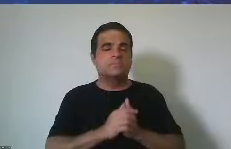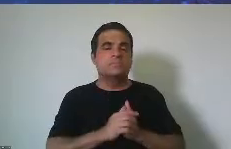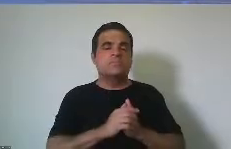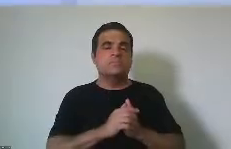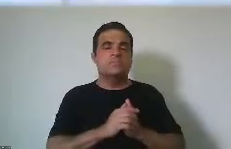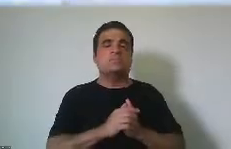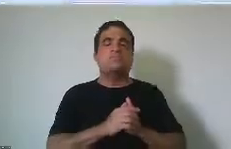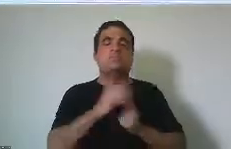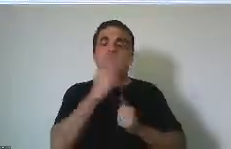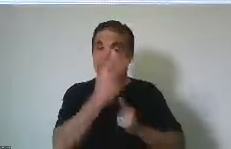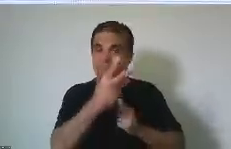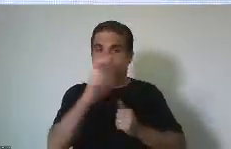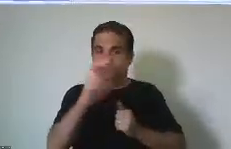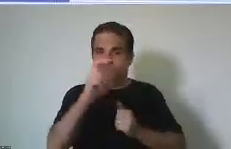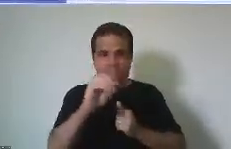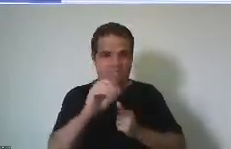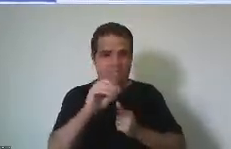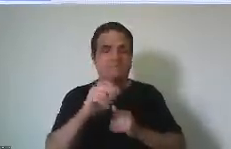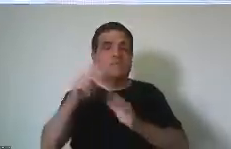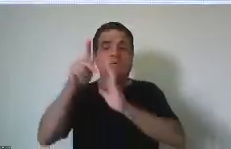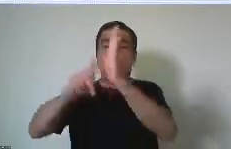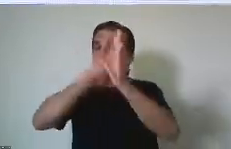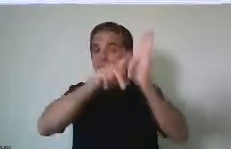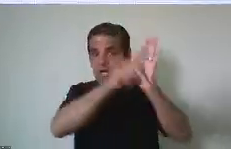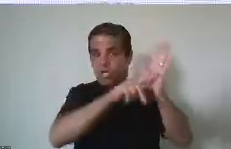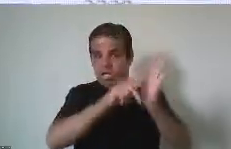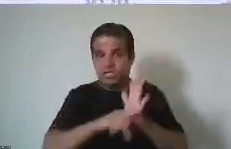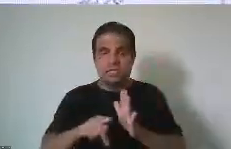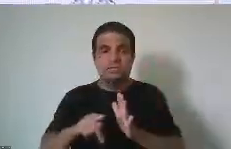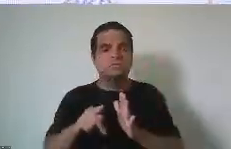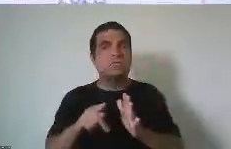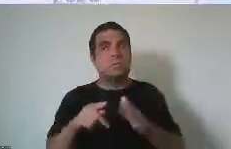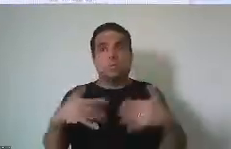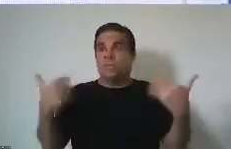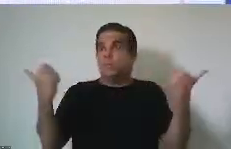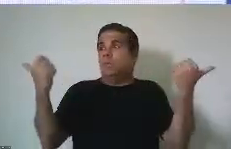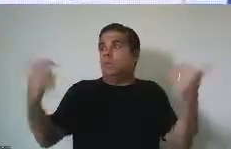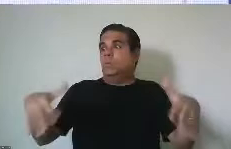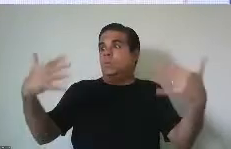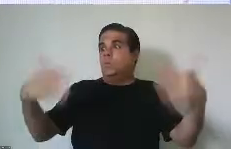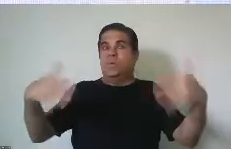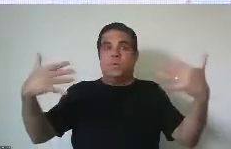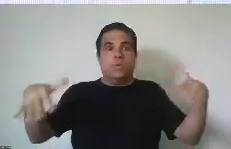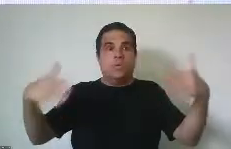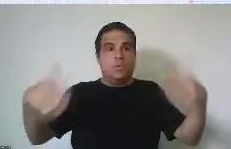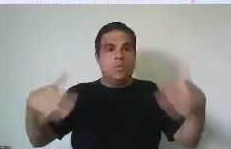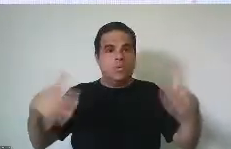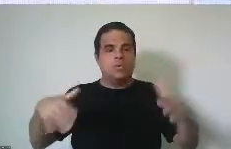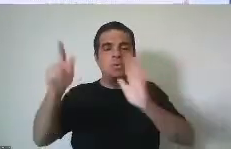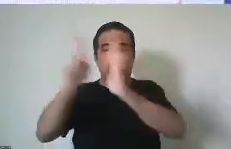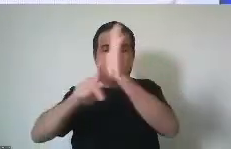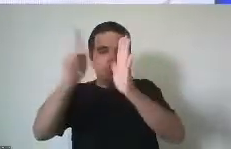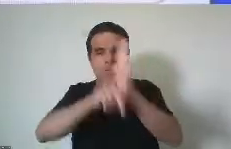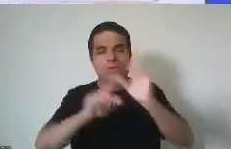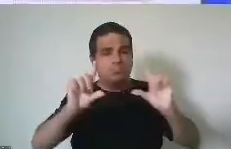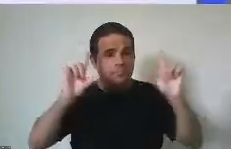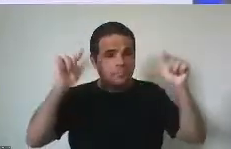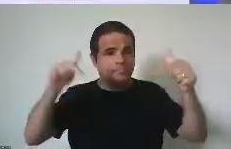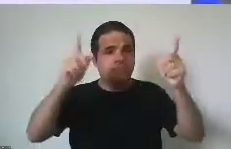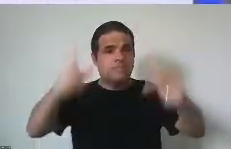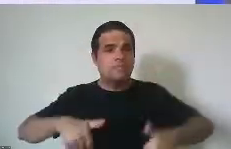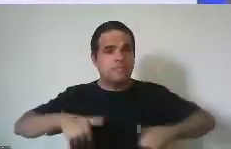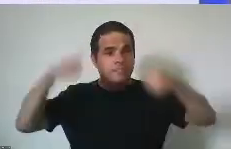250 projetos sou acomodado adicionado neste momento nosso projeto de reforço que melhorias